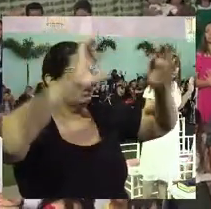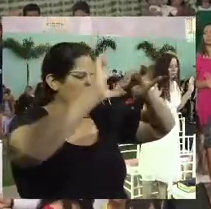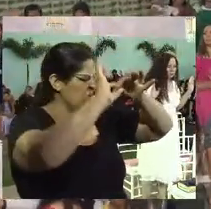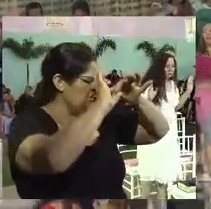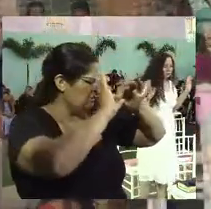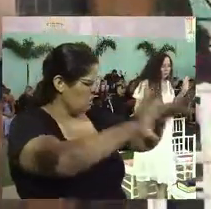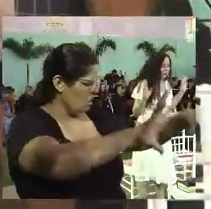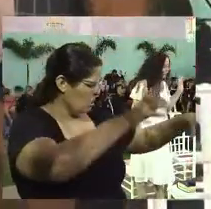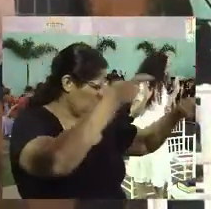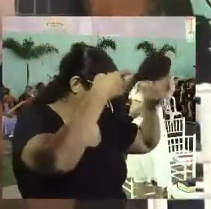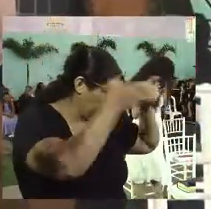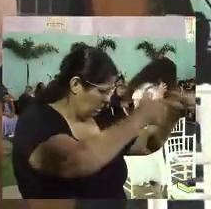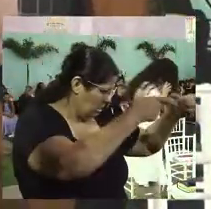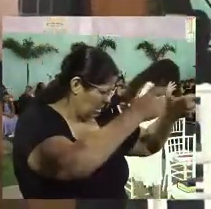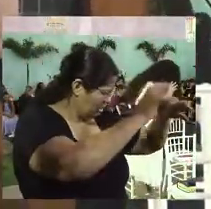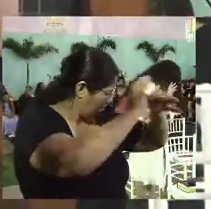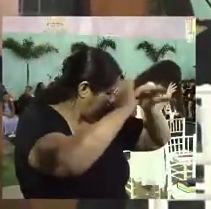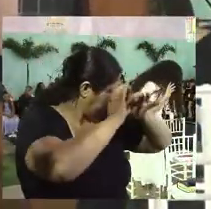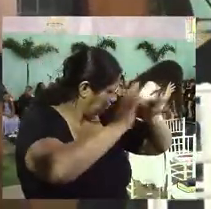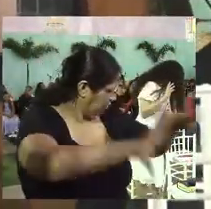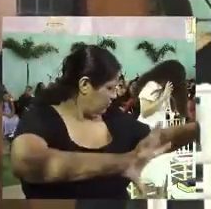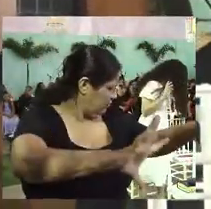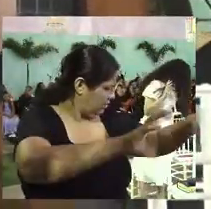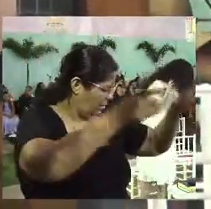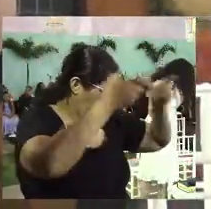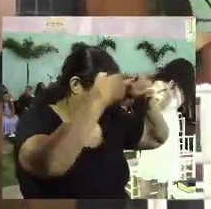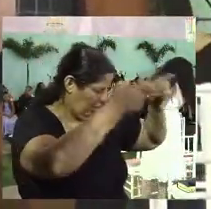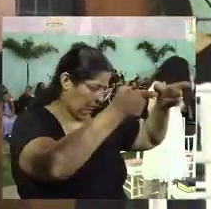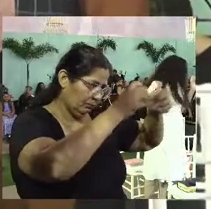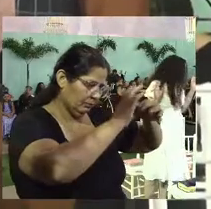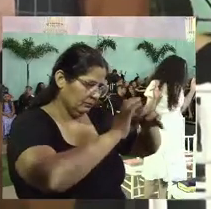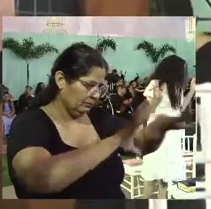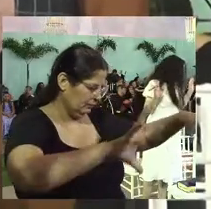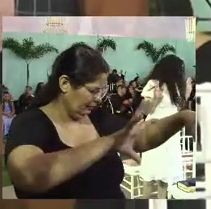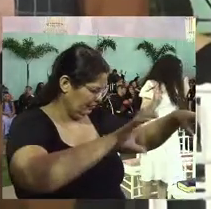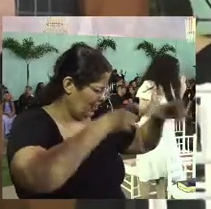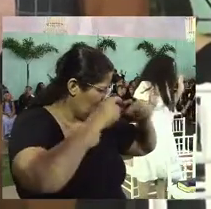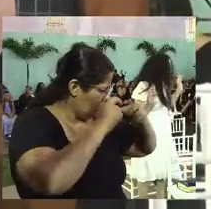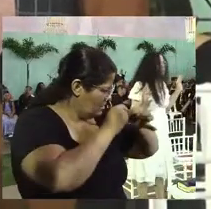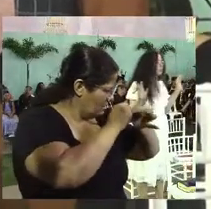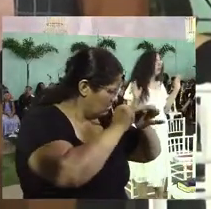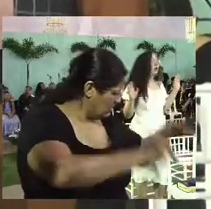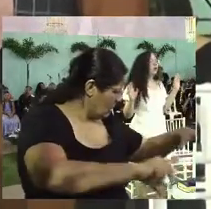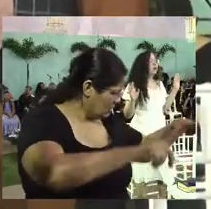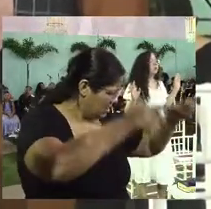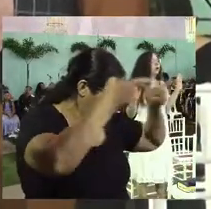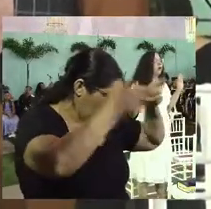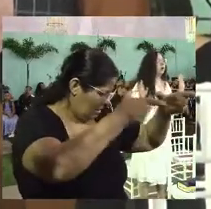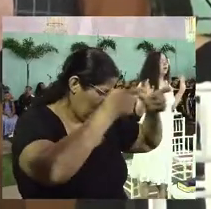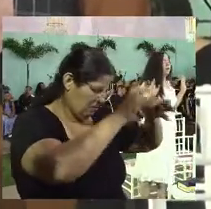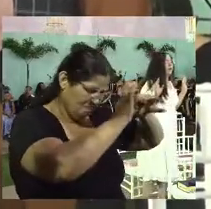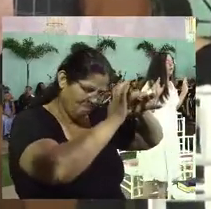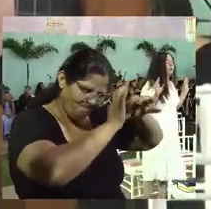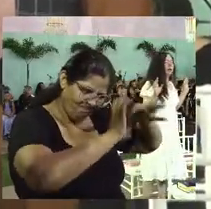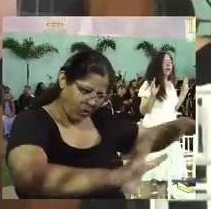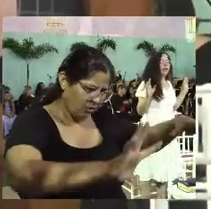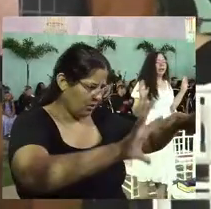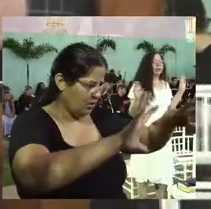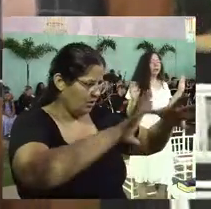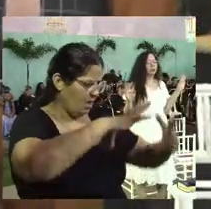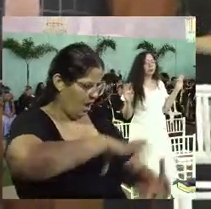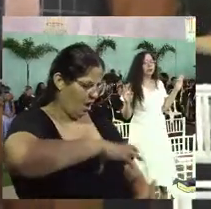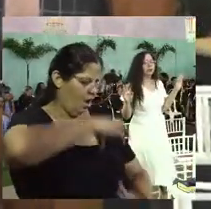soltas almas vai largando as almas dessa cidade Agora solta as almas salta as almas salta as almas